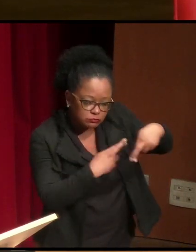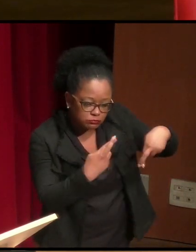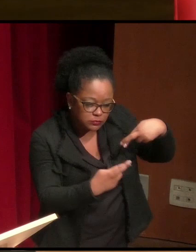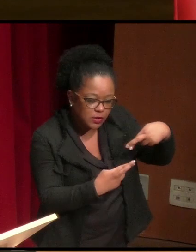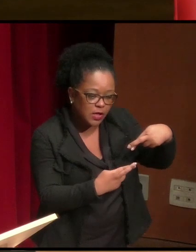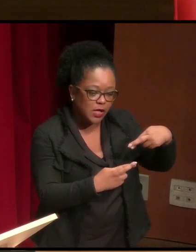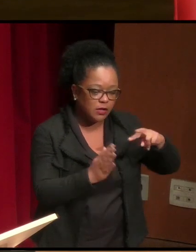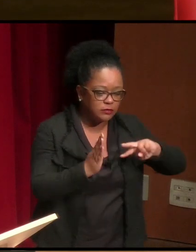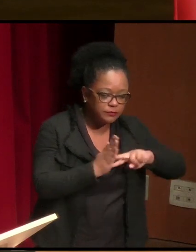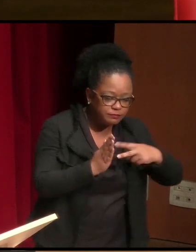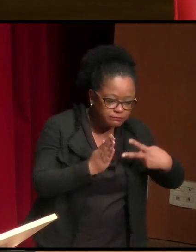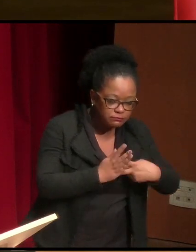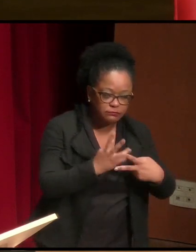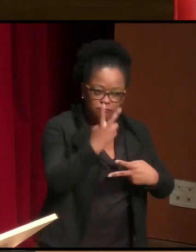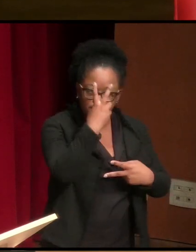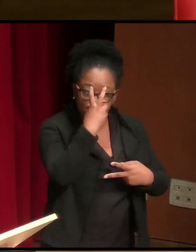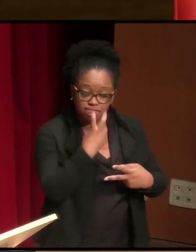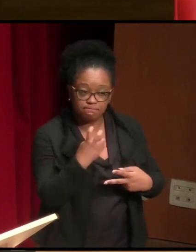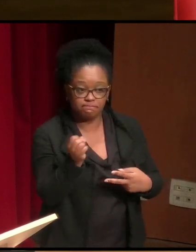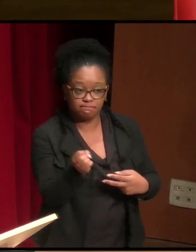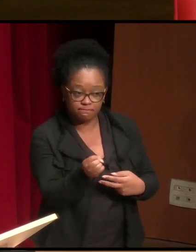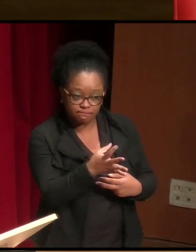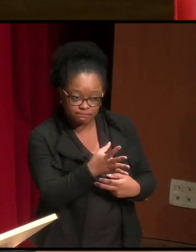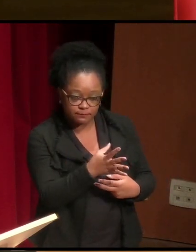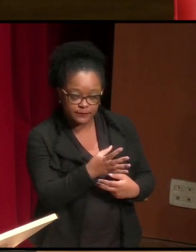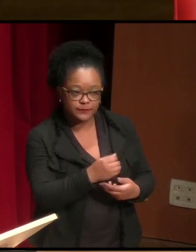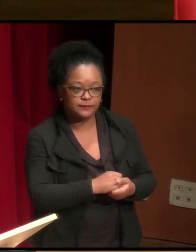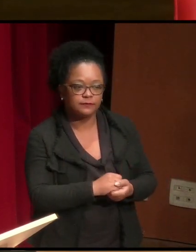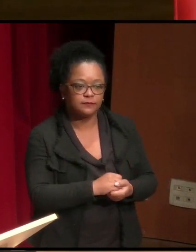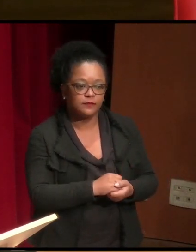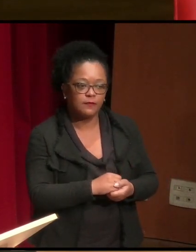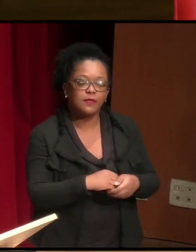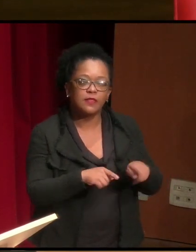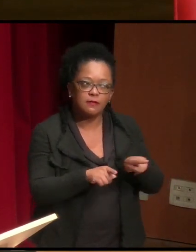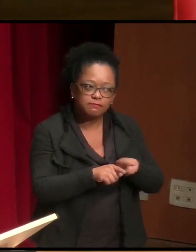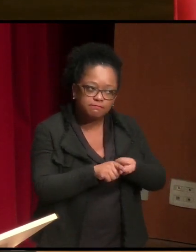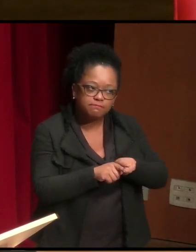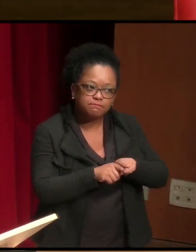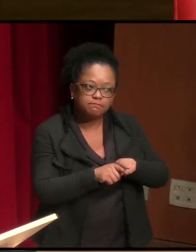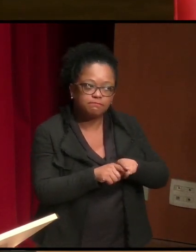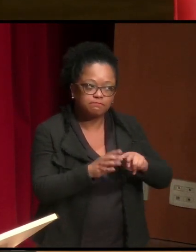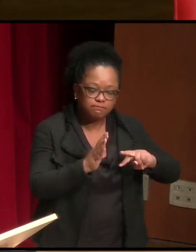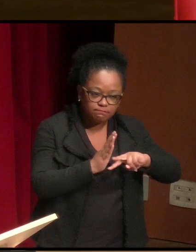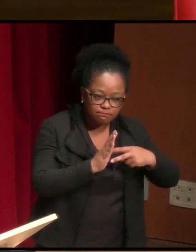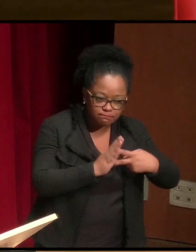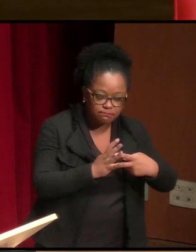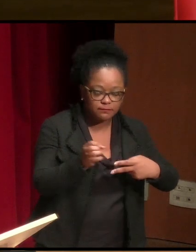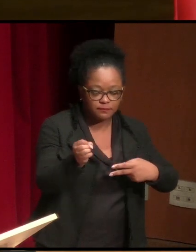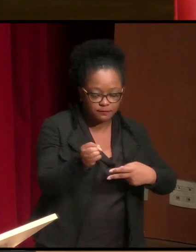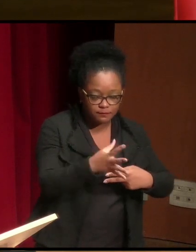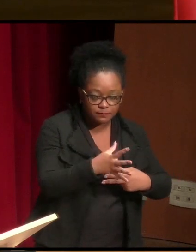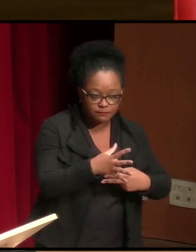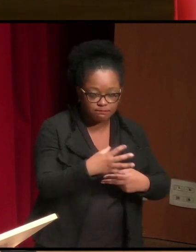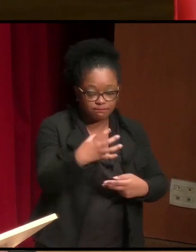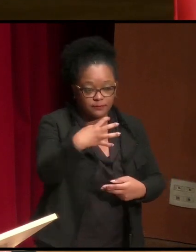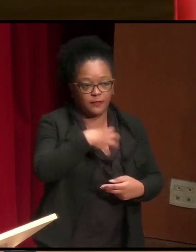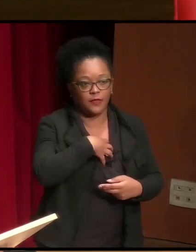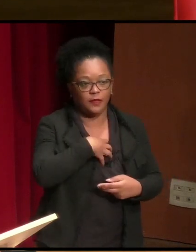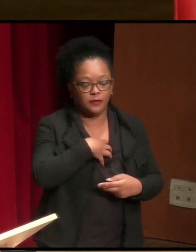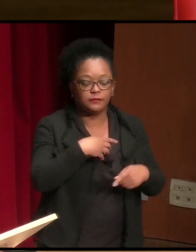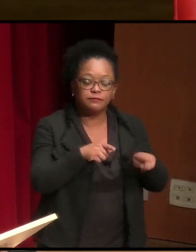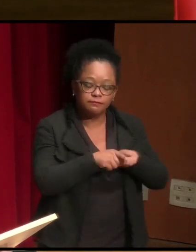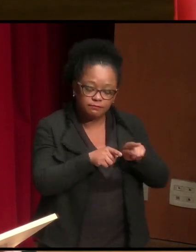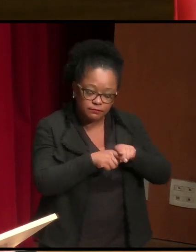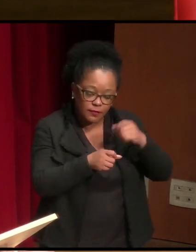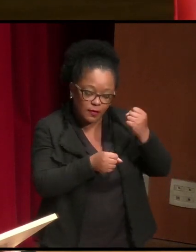cegueira e junto com isso, obviamente, uma ressignificação pessoal bastante forte, eu acho que foi